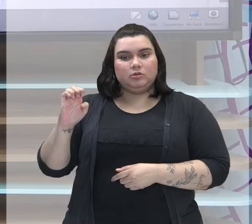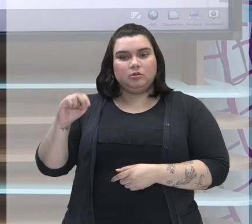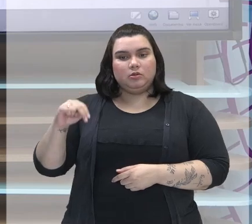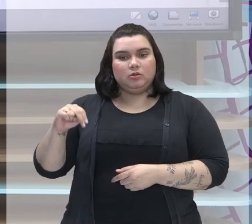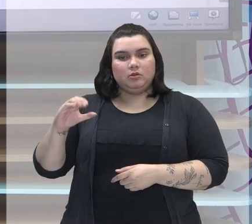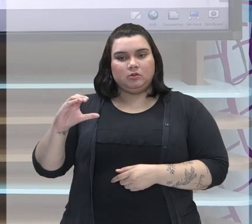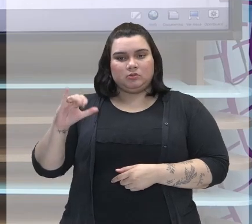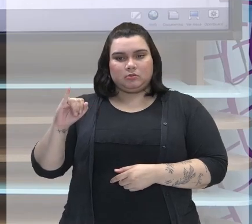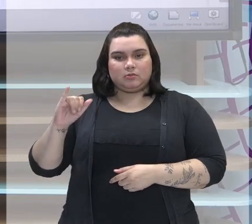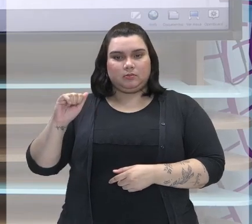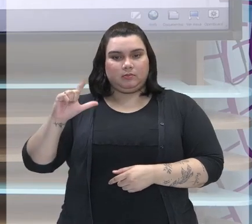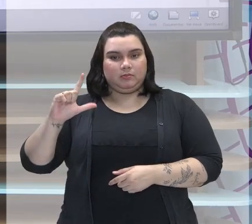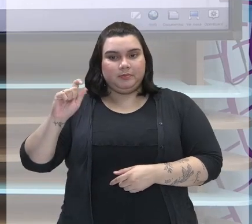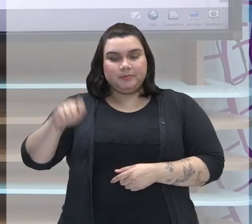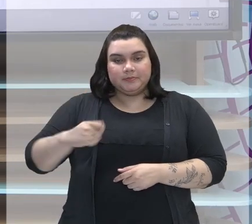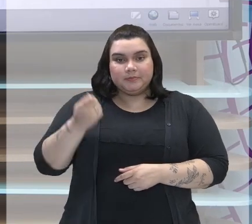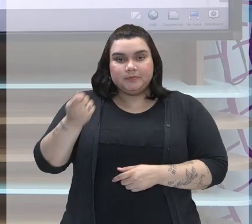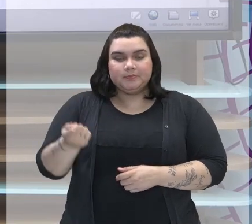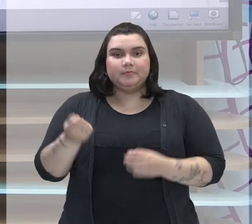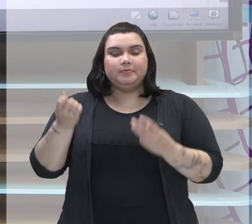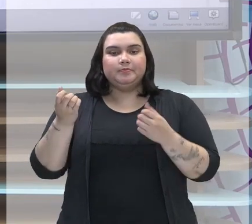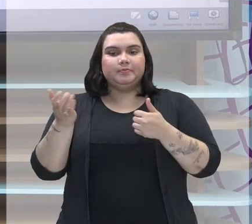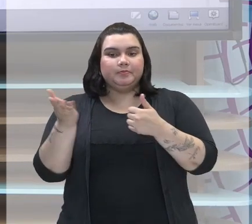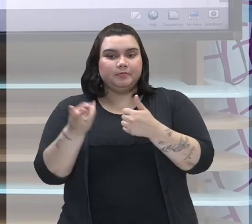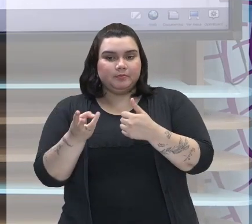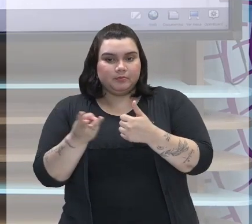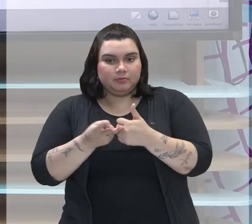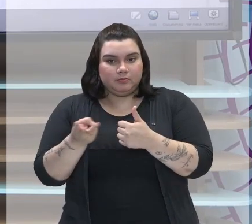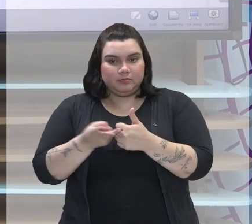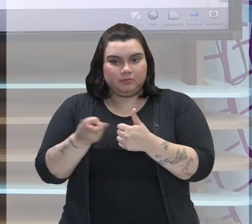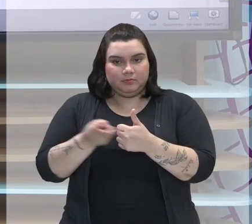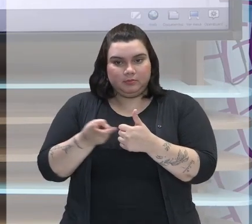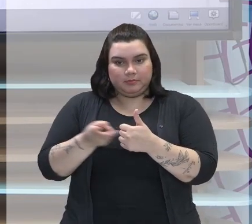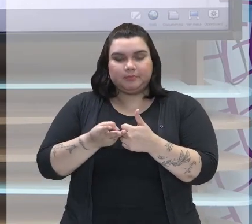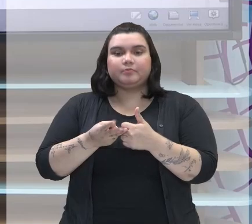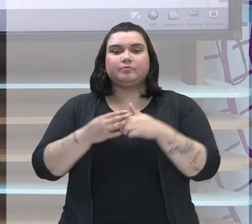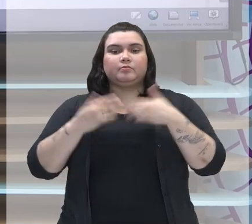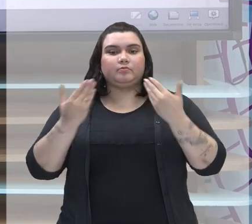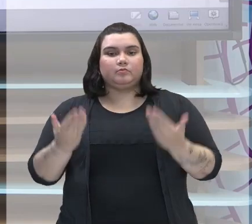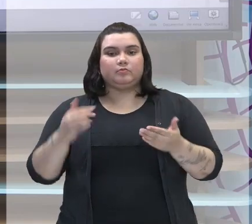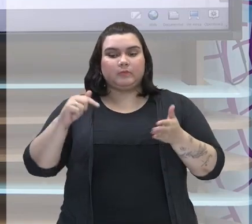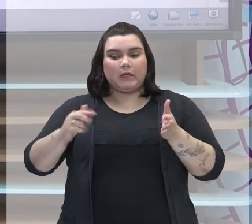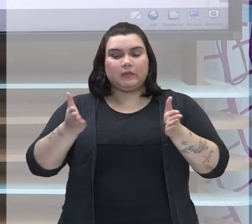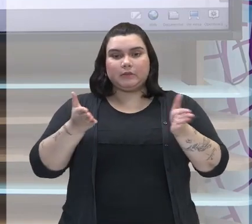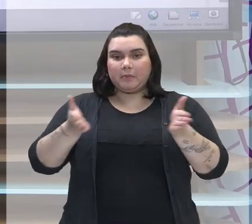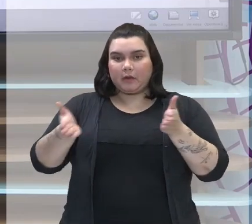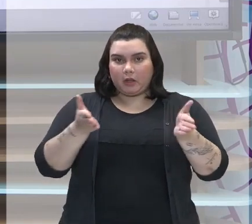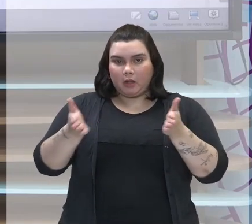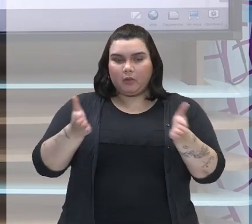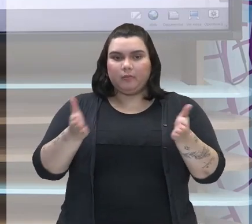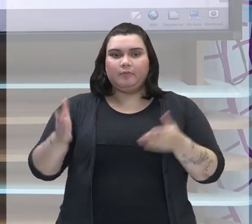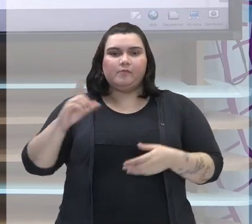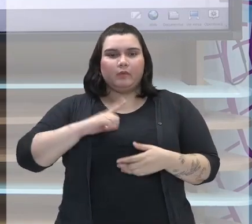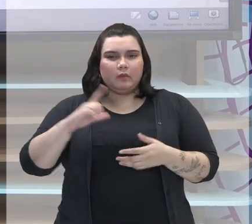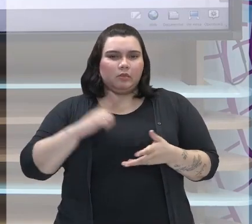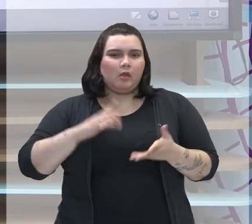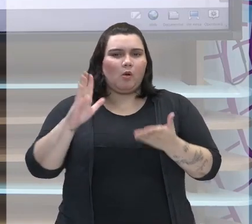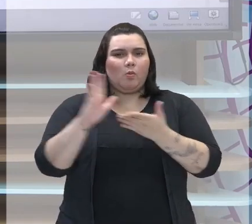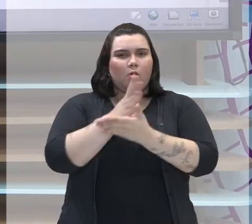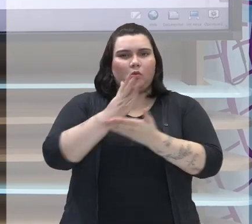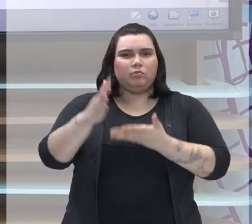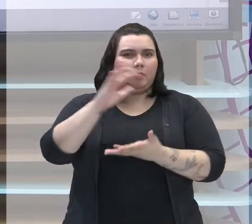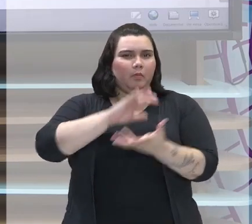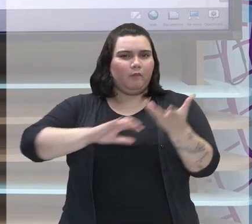regencial, um período extremamente importante, na qual teremos turbulências na